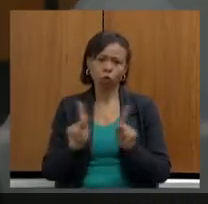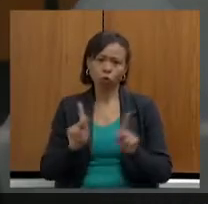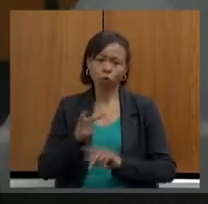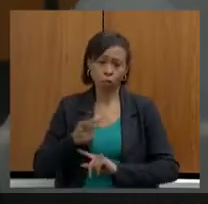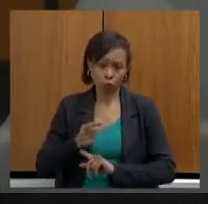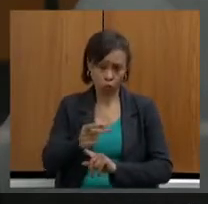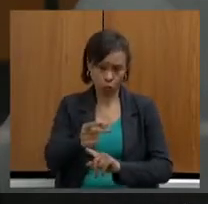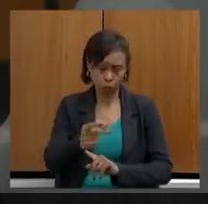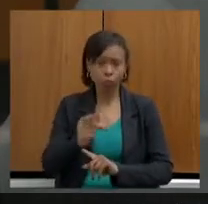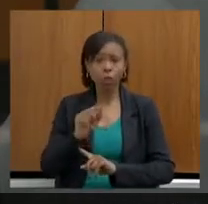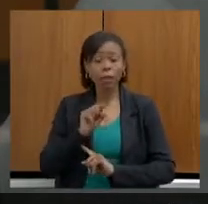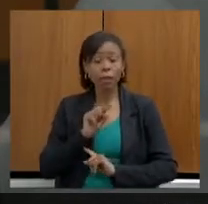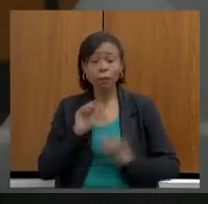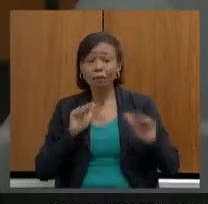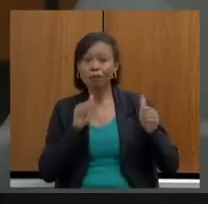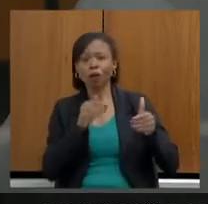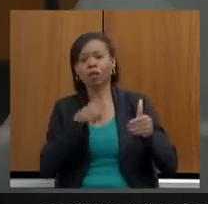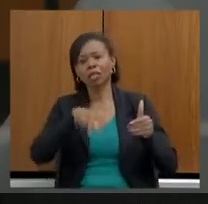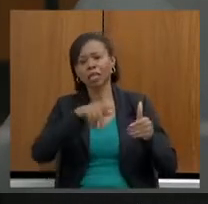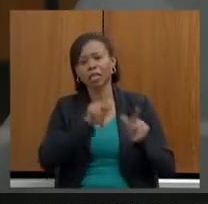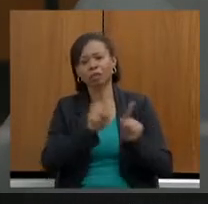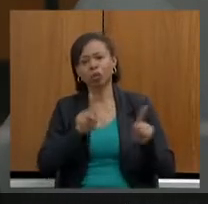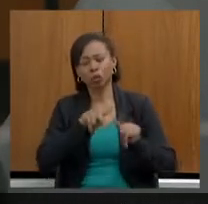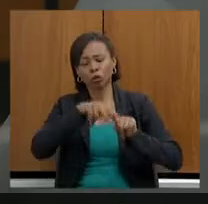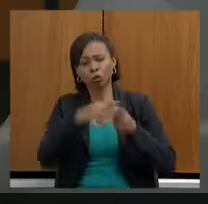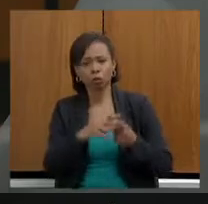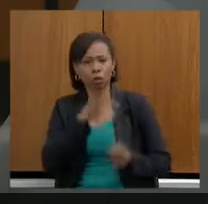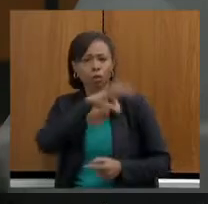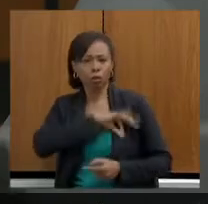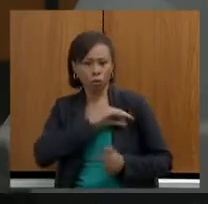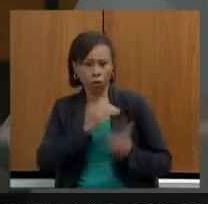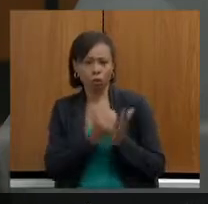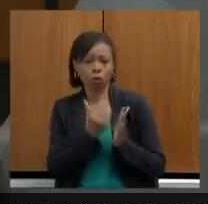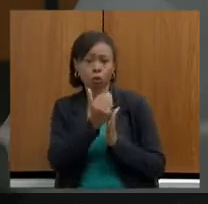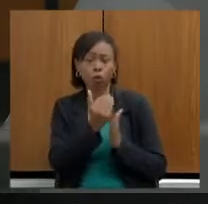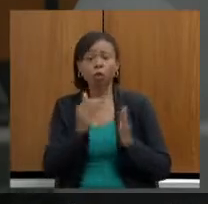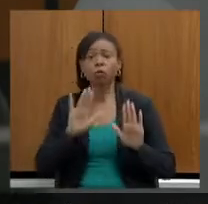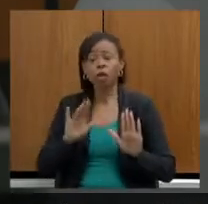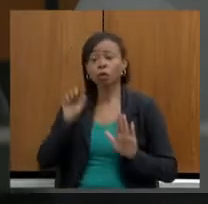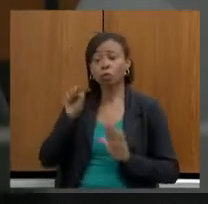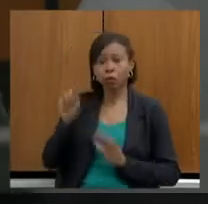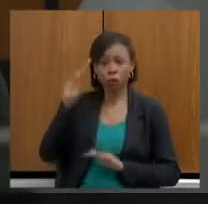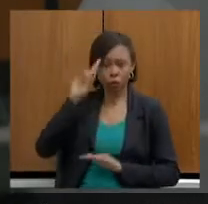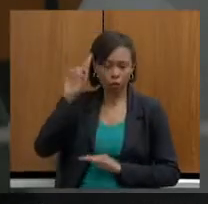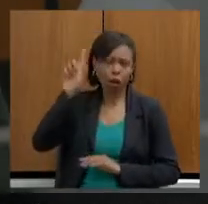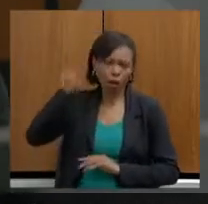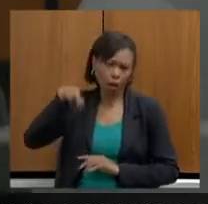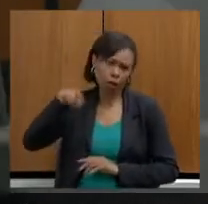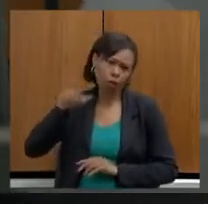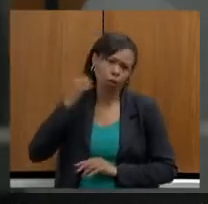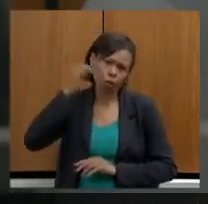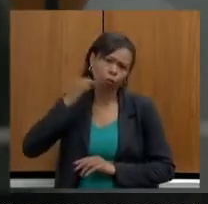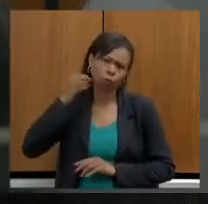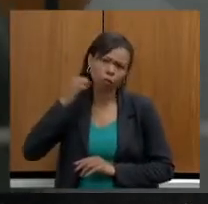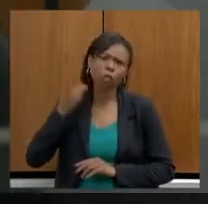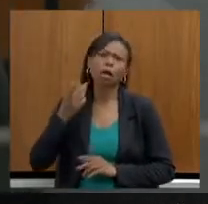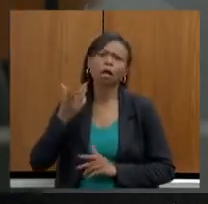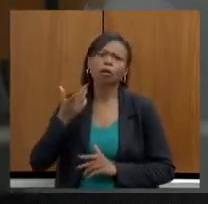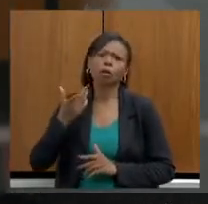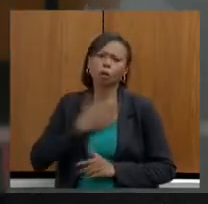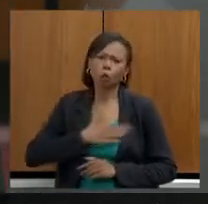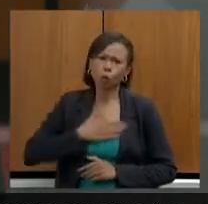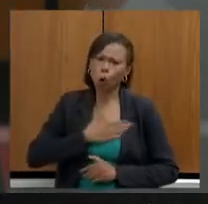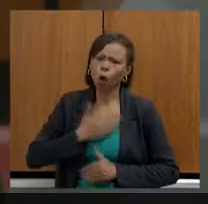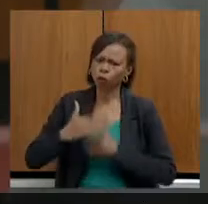exclusivamente para eles e concedeu esse reajuste né Eu imagino que o senhor como ser um deputado que preza por todo esse